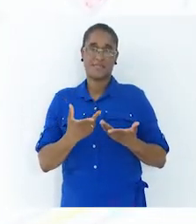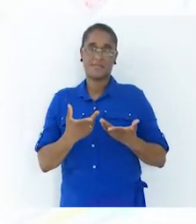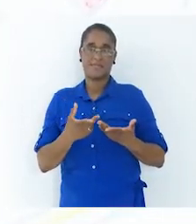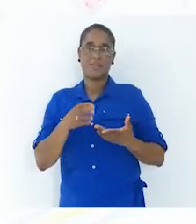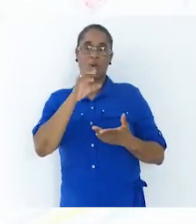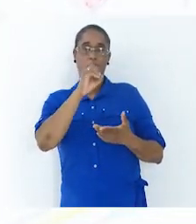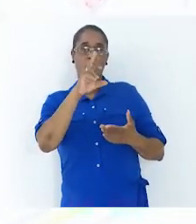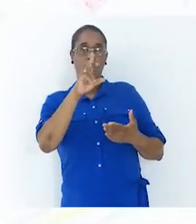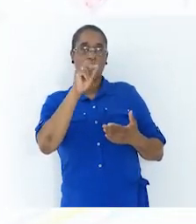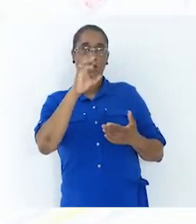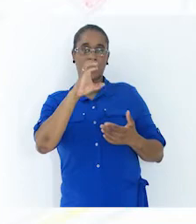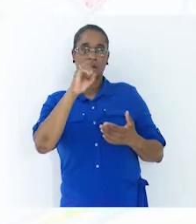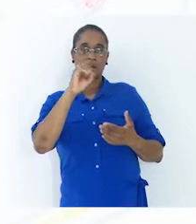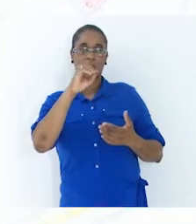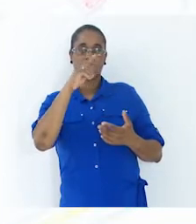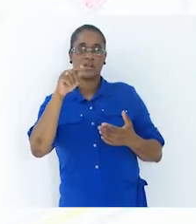orações